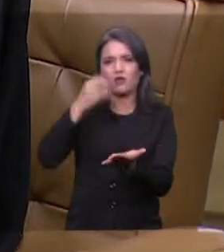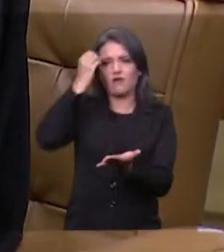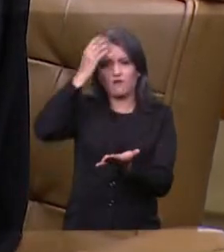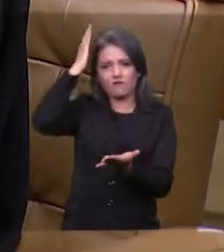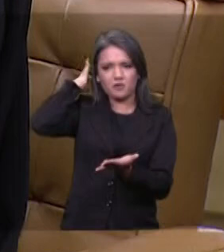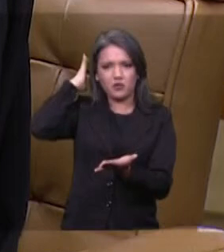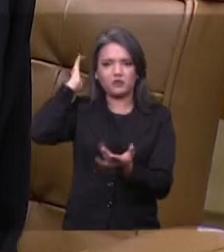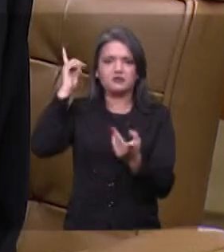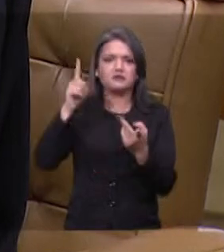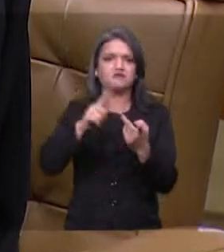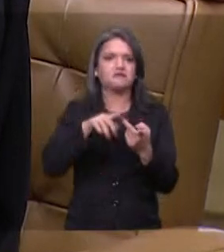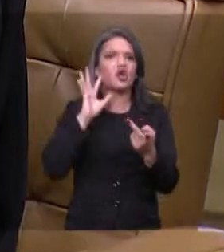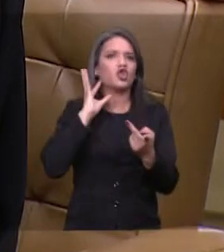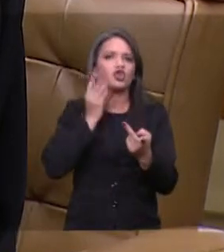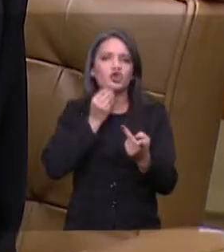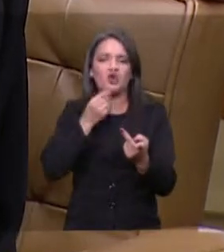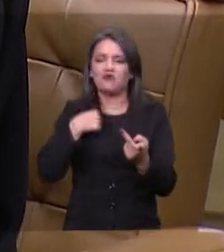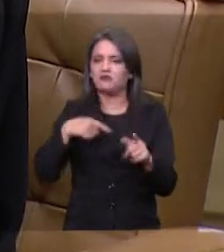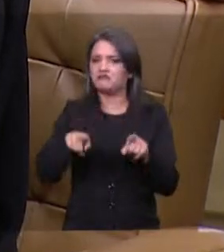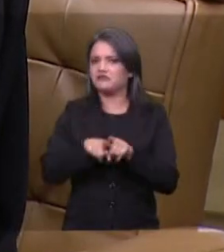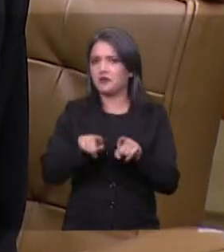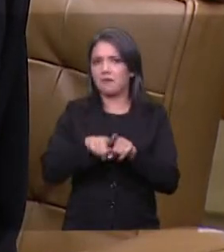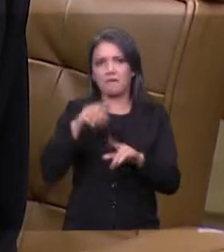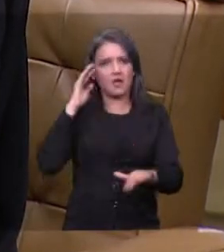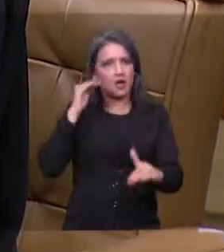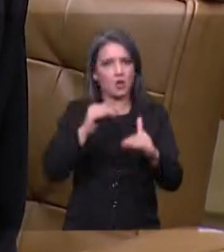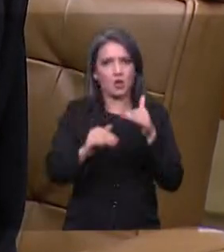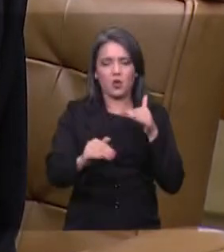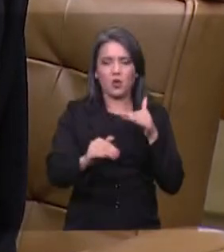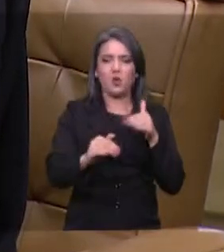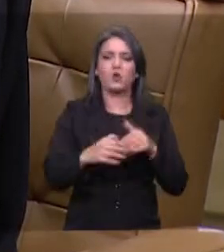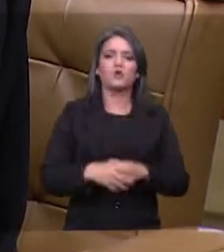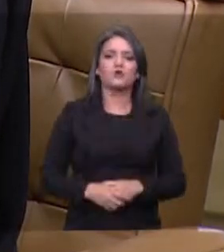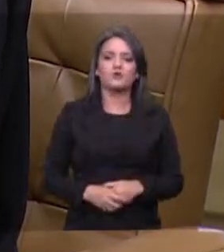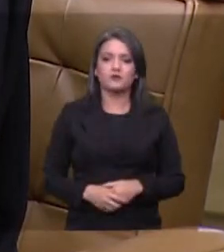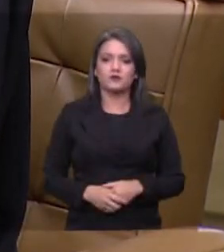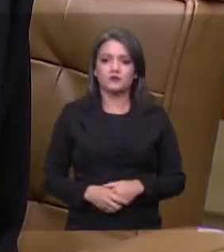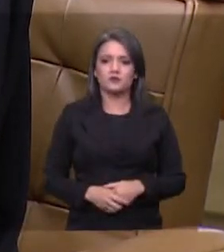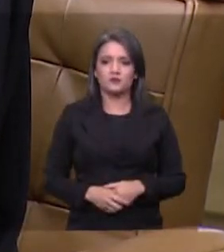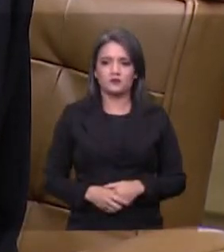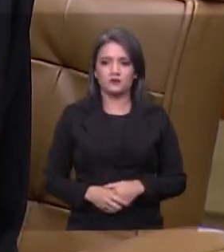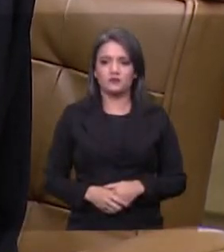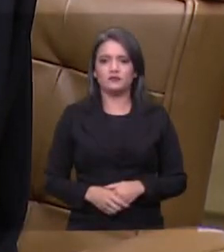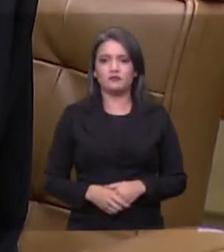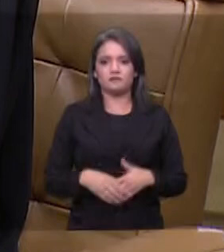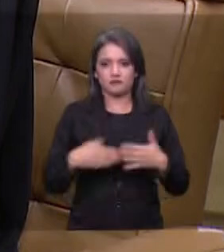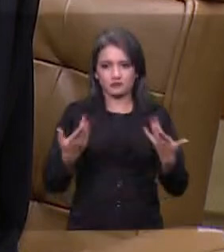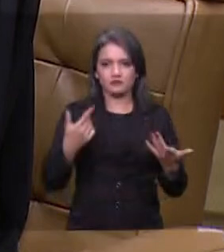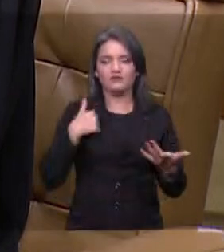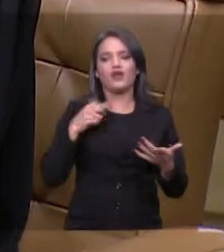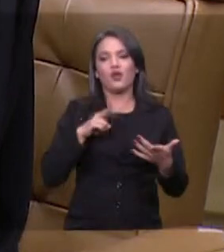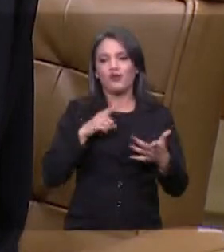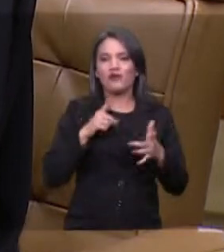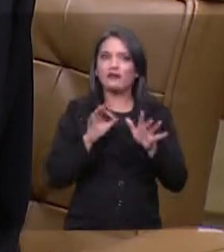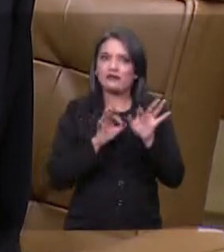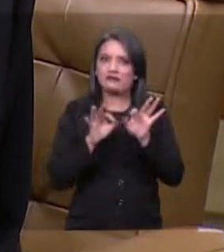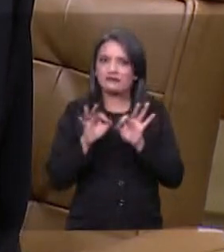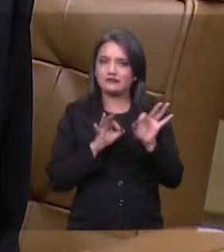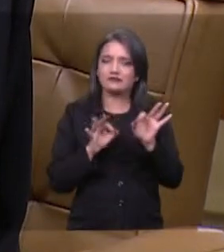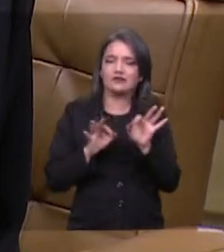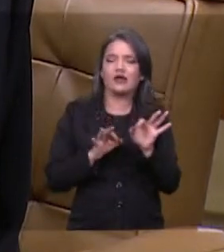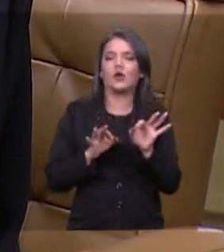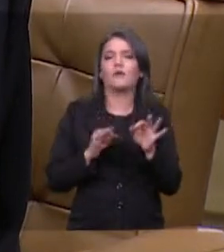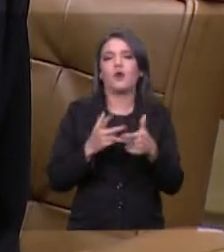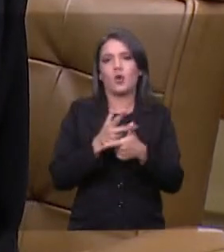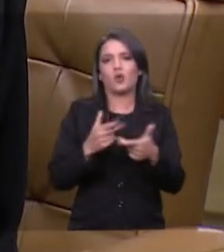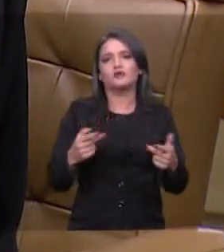Fux como do eminente ministro Dias Toffoli, aqui preciso fazer um ajuste, inclusive, a partir do que foi dito